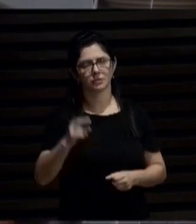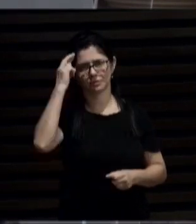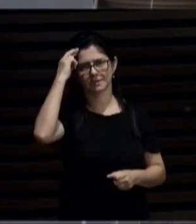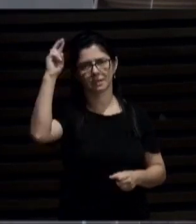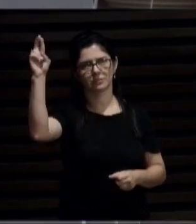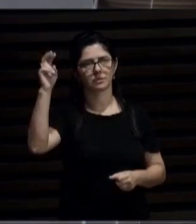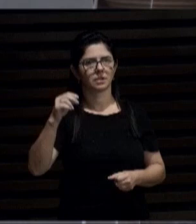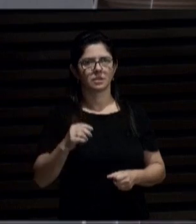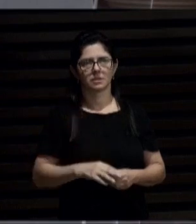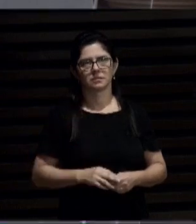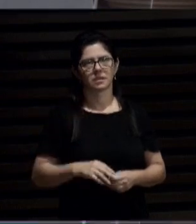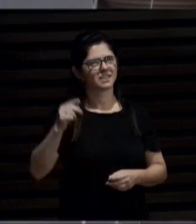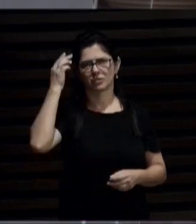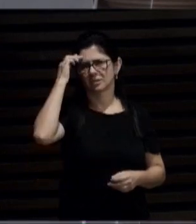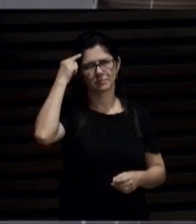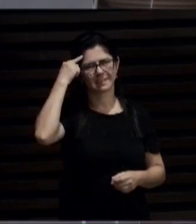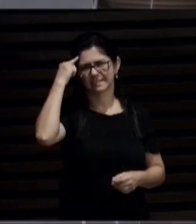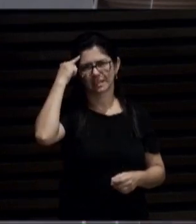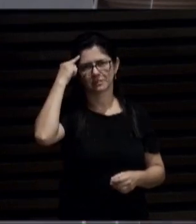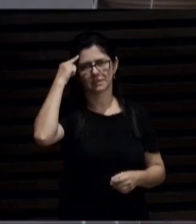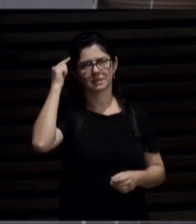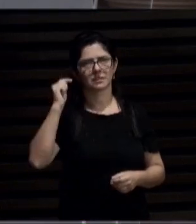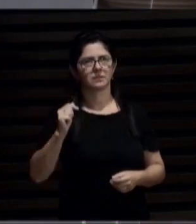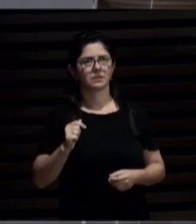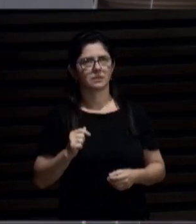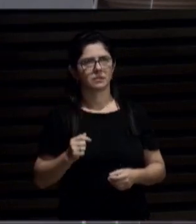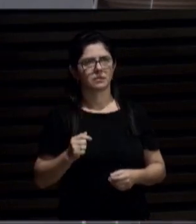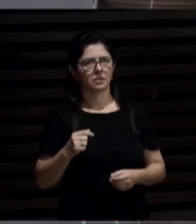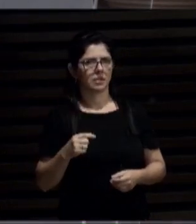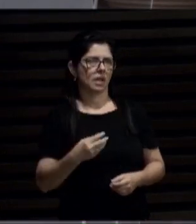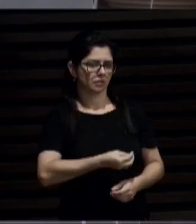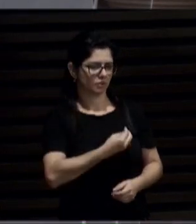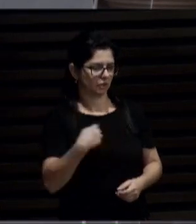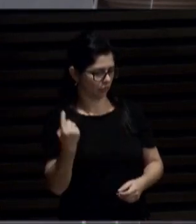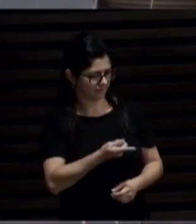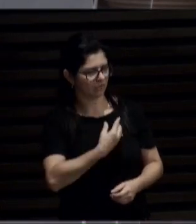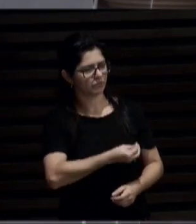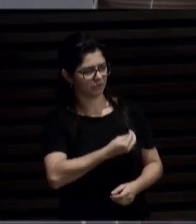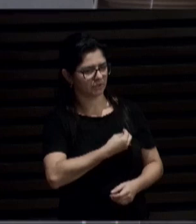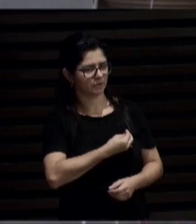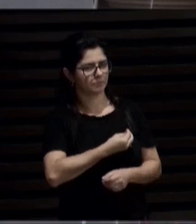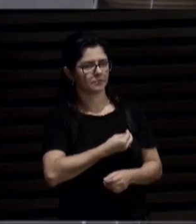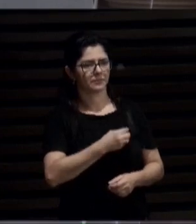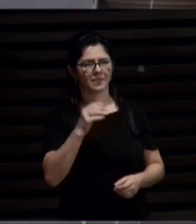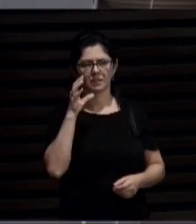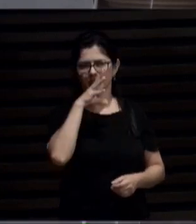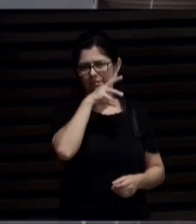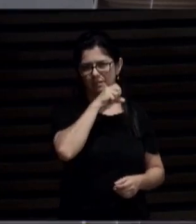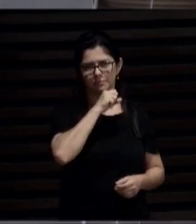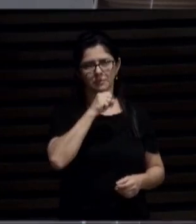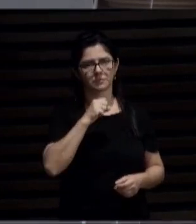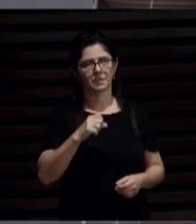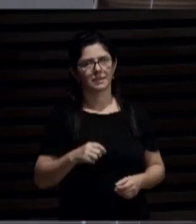nós vamos viver uma vida muito, muito aquém do que Deus tem para nós na sua palavra. E nesta